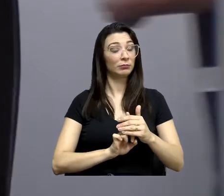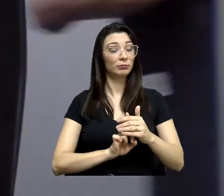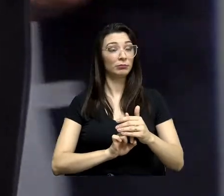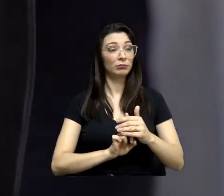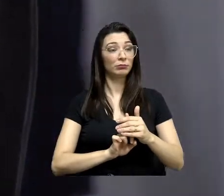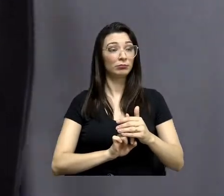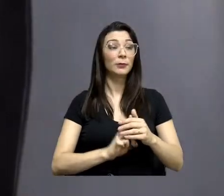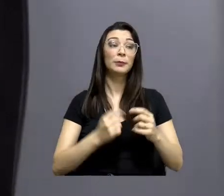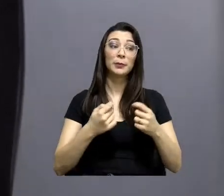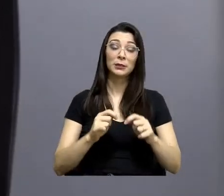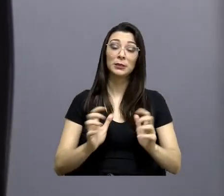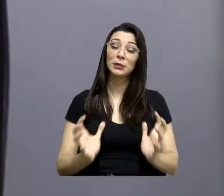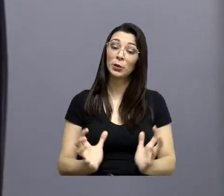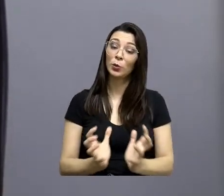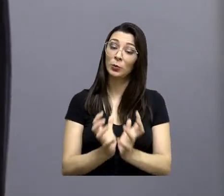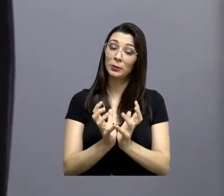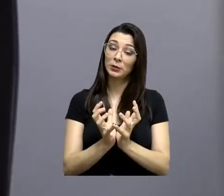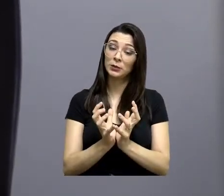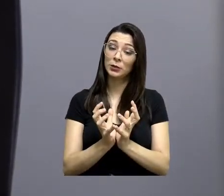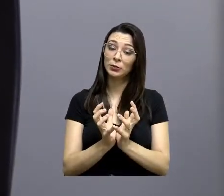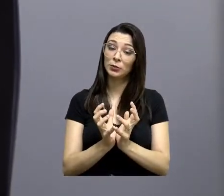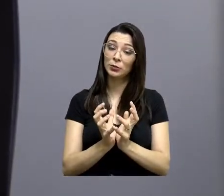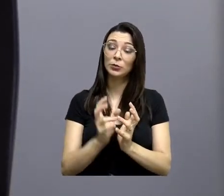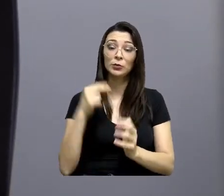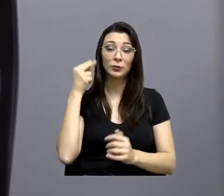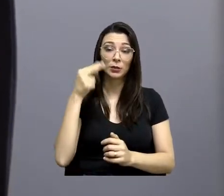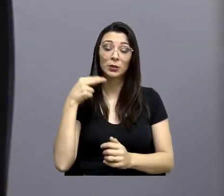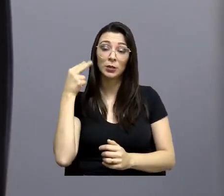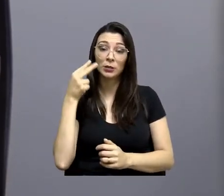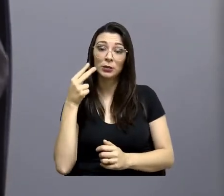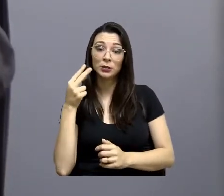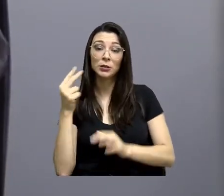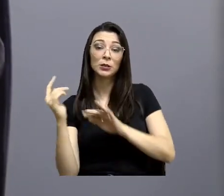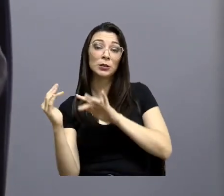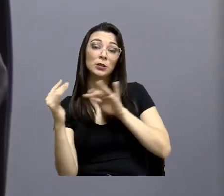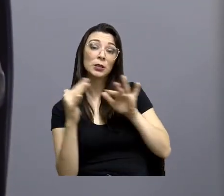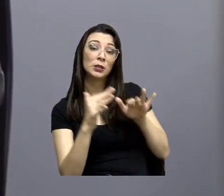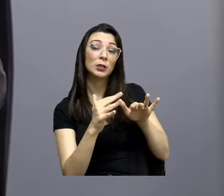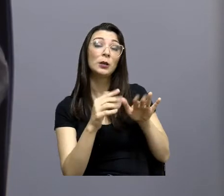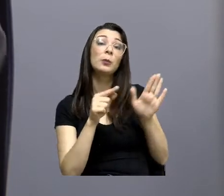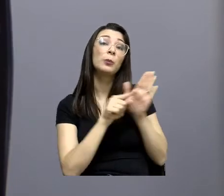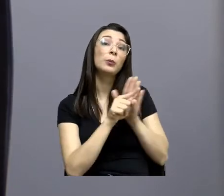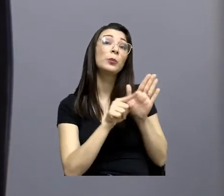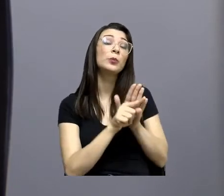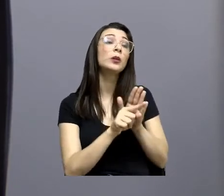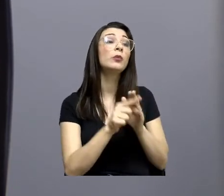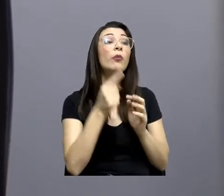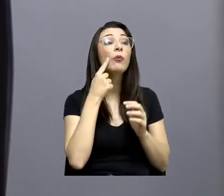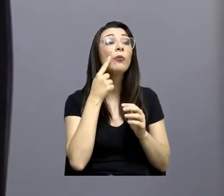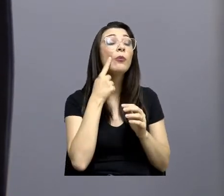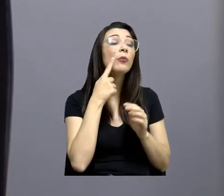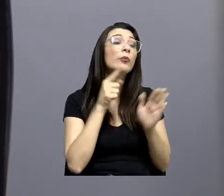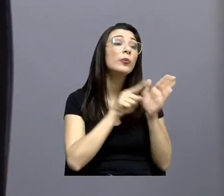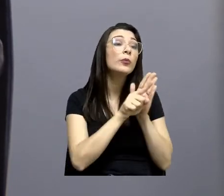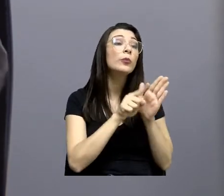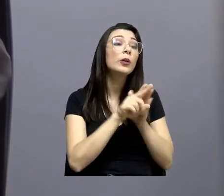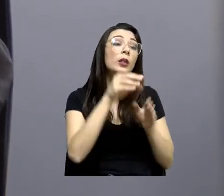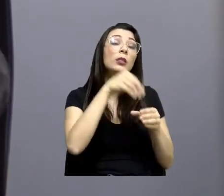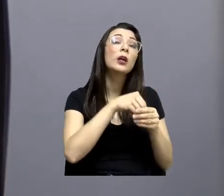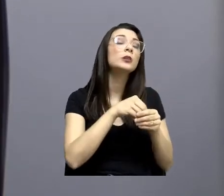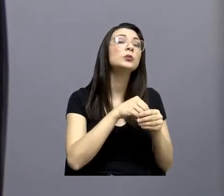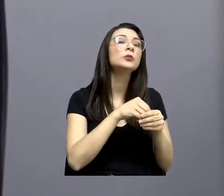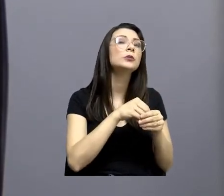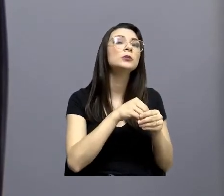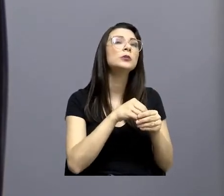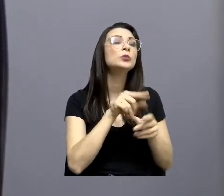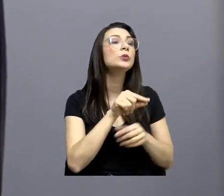tem que fazer uma comissão aqui de vereadores e ir lá e procurar saber, investigar lá dentro realmente o